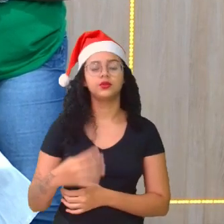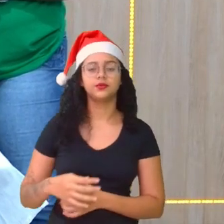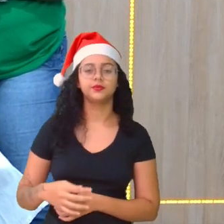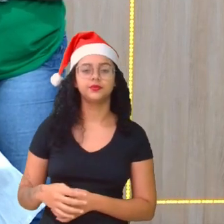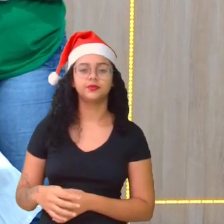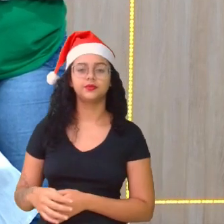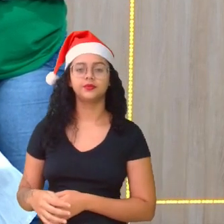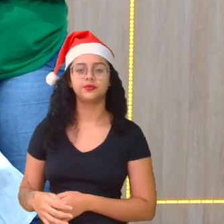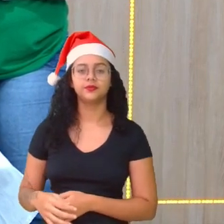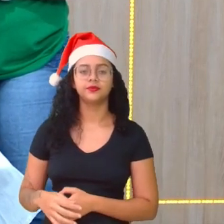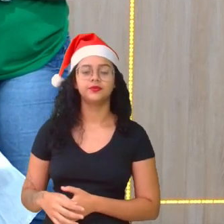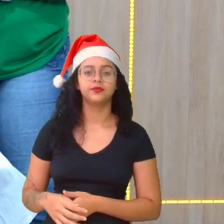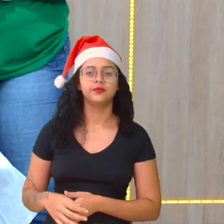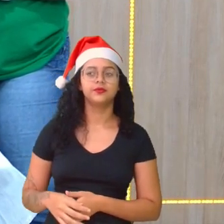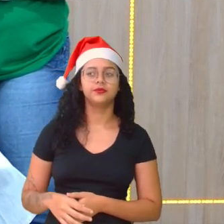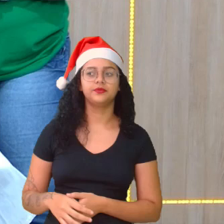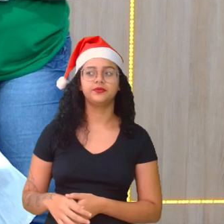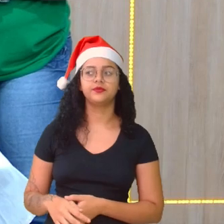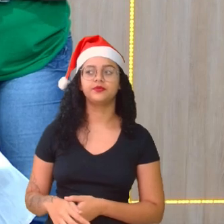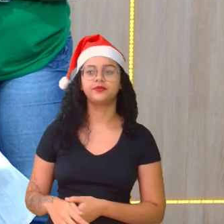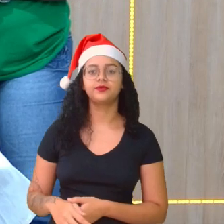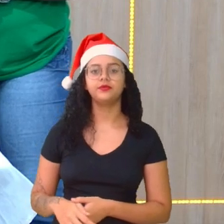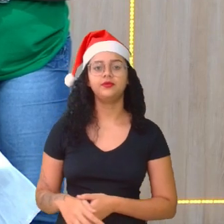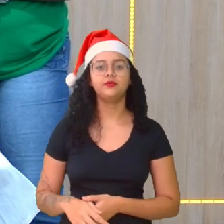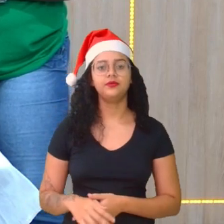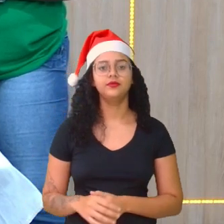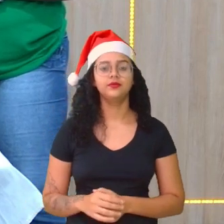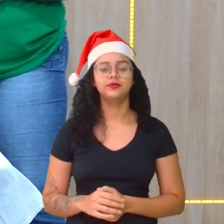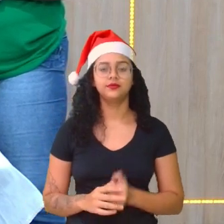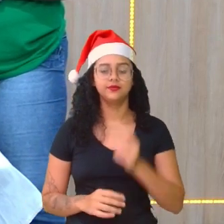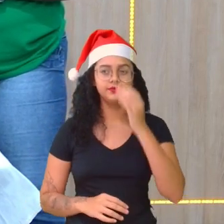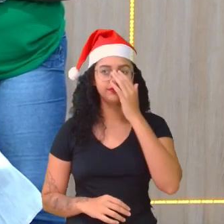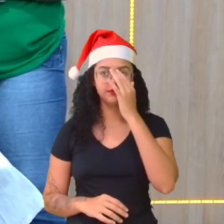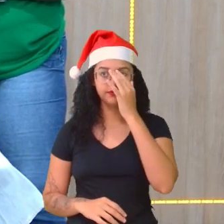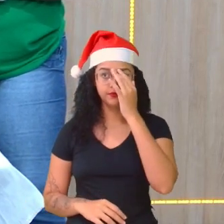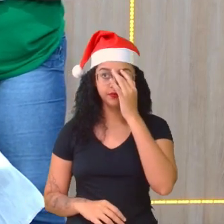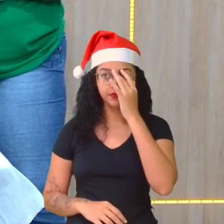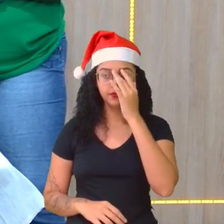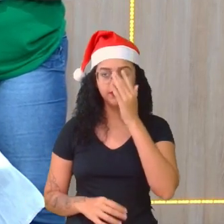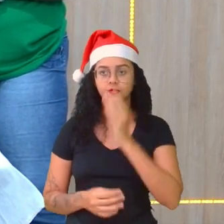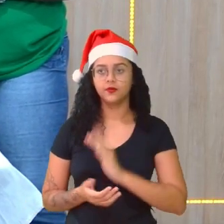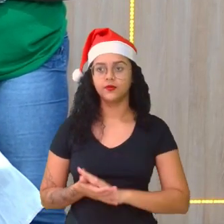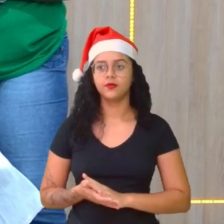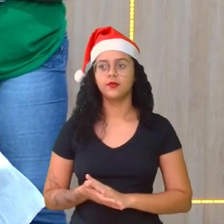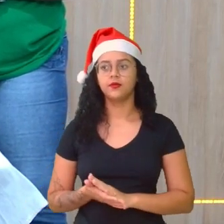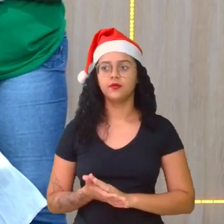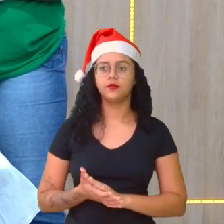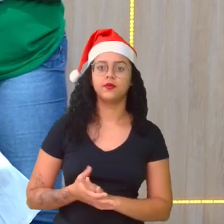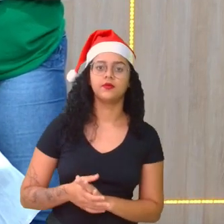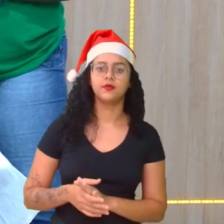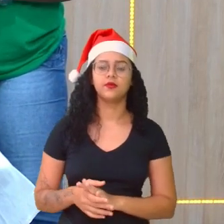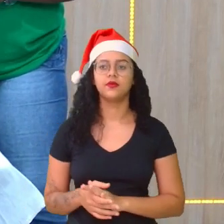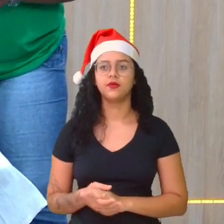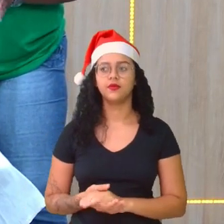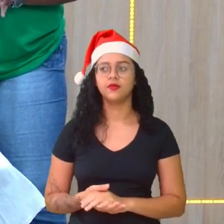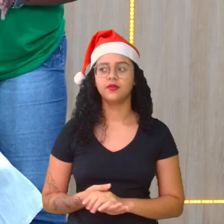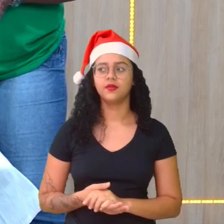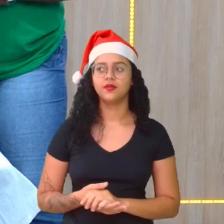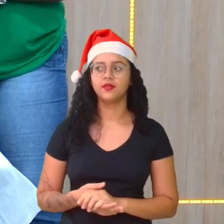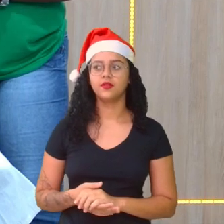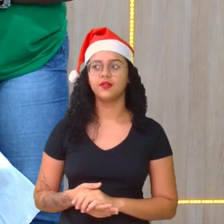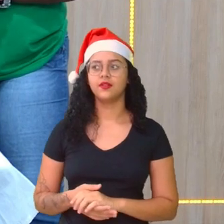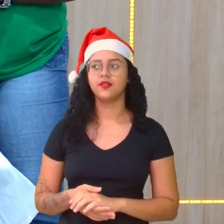3,14. Lembra disso aí que vai ser, tá tudo certo. Então, bora lá ver aí como é que a gente faz isso. É uma questão disso aí, né, professora? Ó, uma questãozinha massa, ó. Tá contando minha